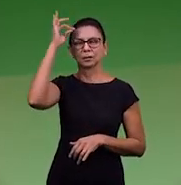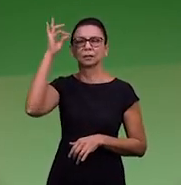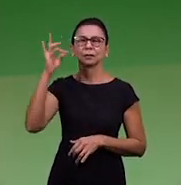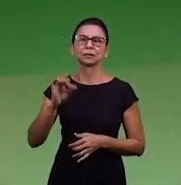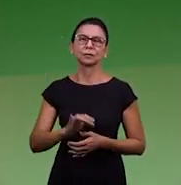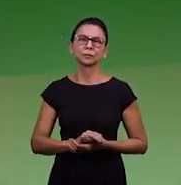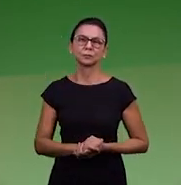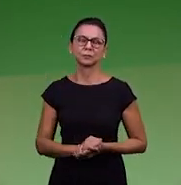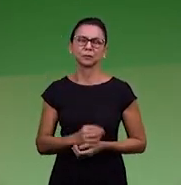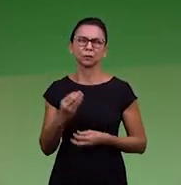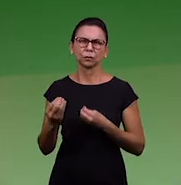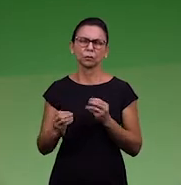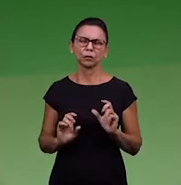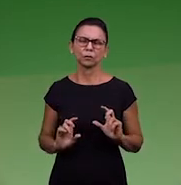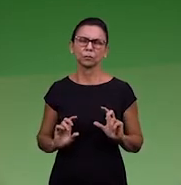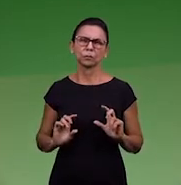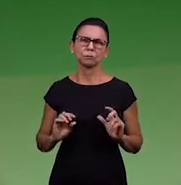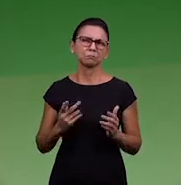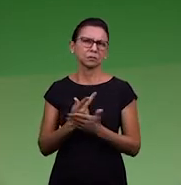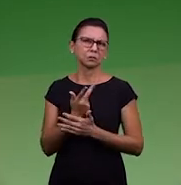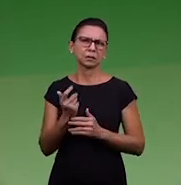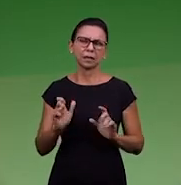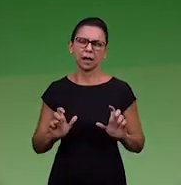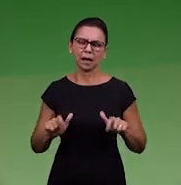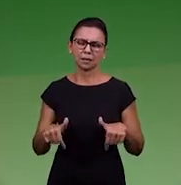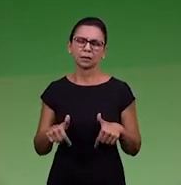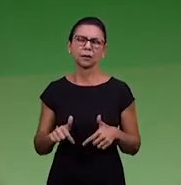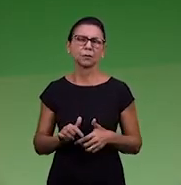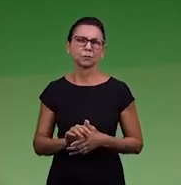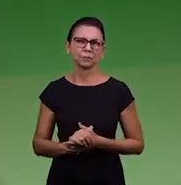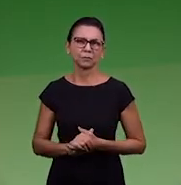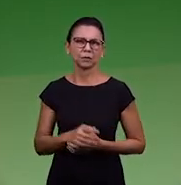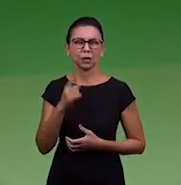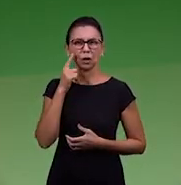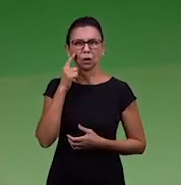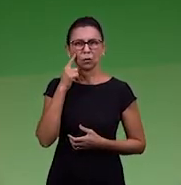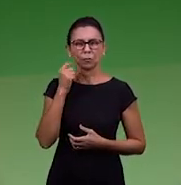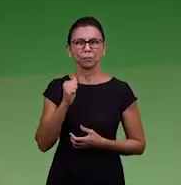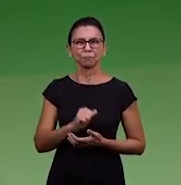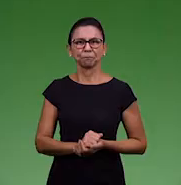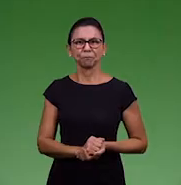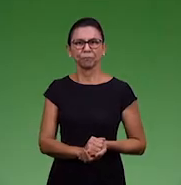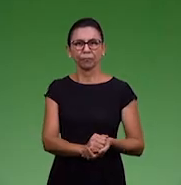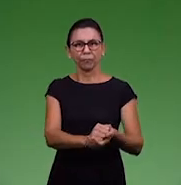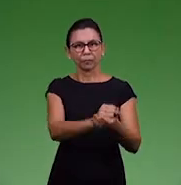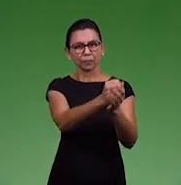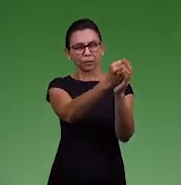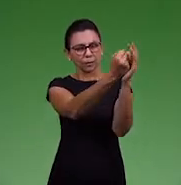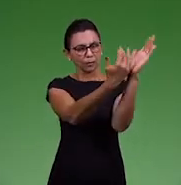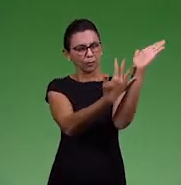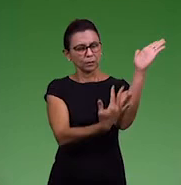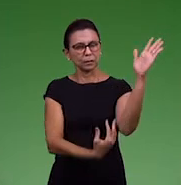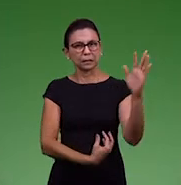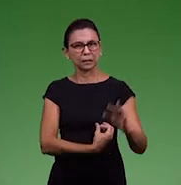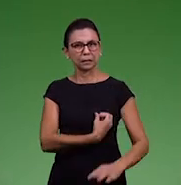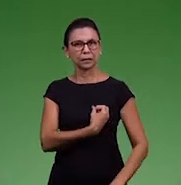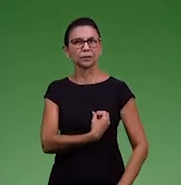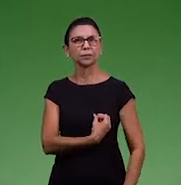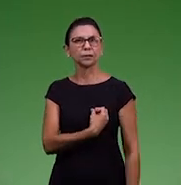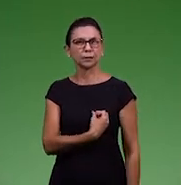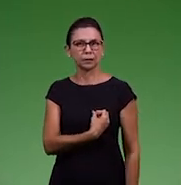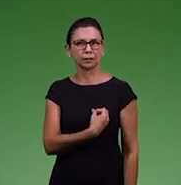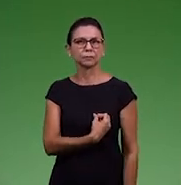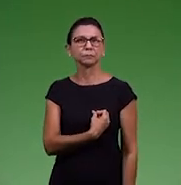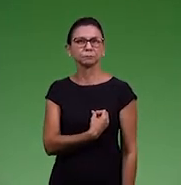essa operação e o que a palavra nos traz de ensino sobre isso? Então nós vemos agora o fogo, que é o sangue, que é a vida, está ali